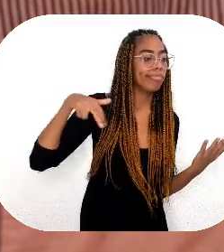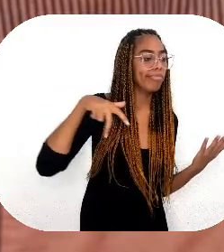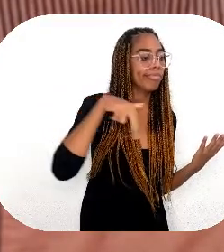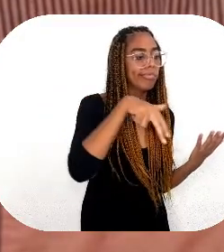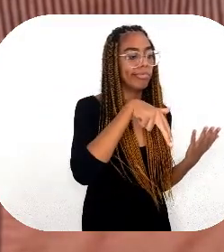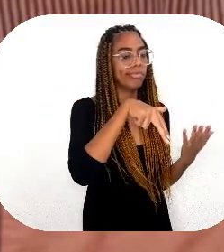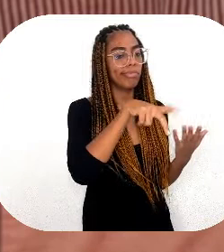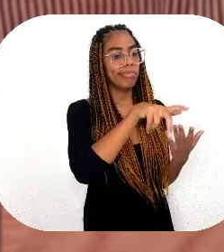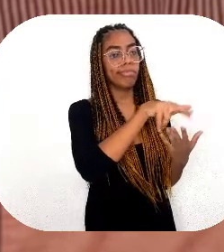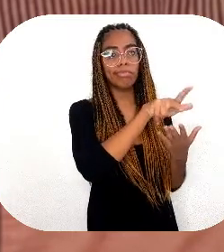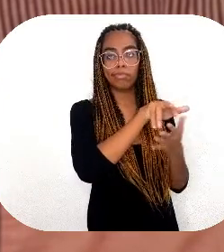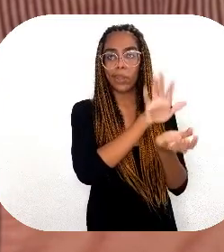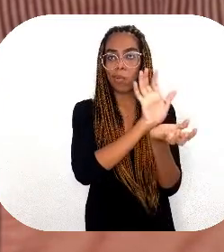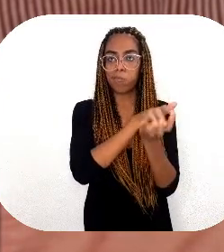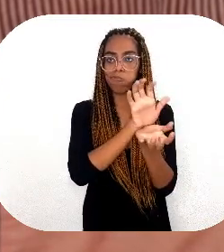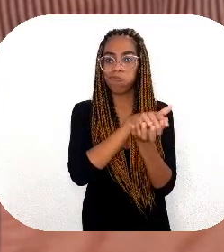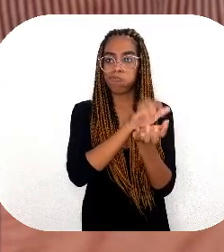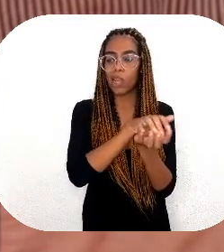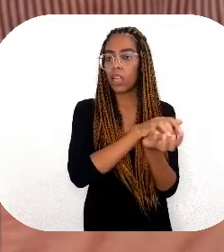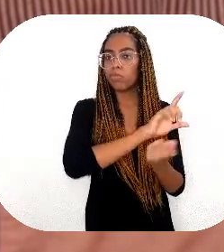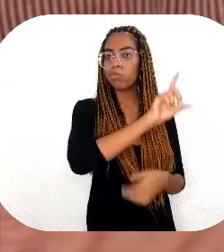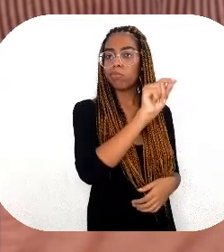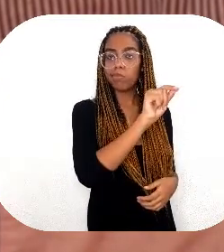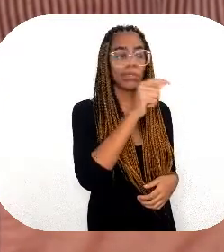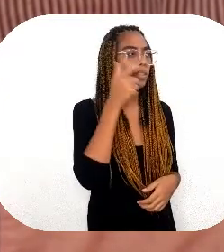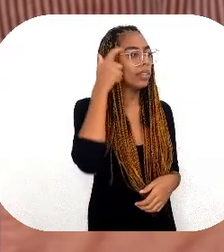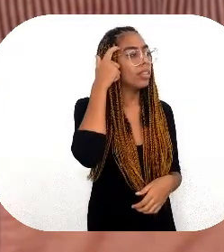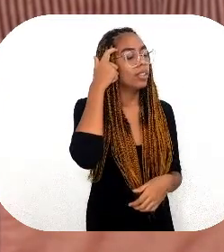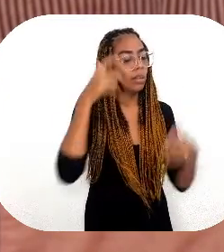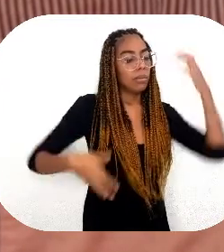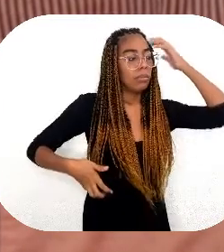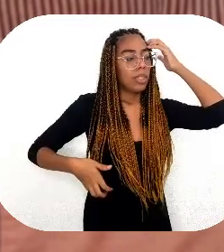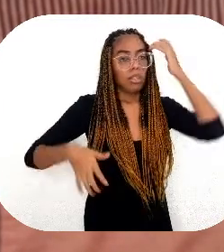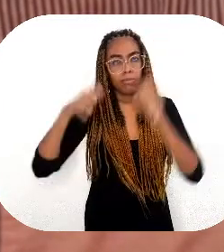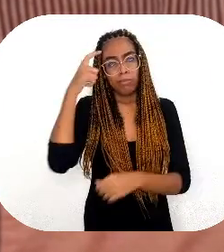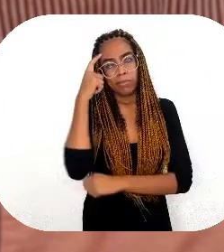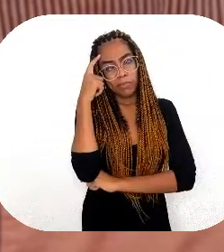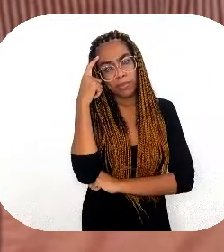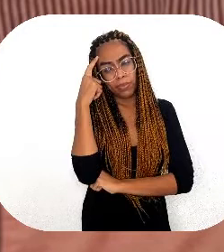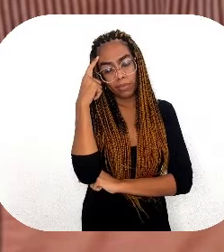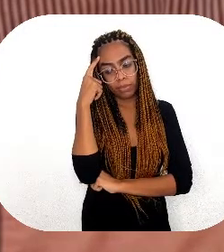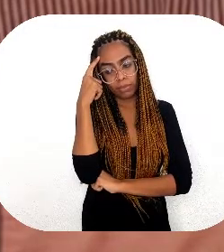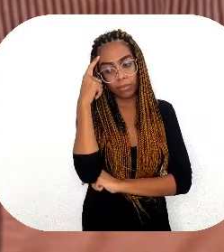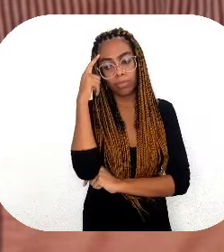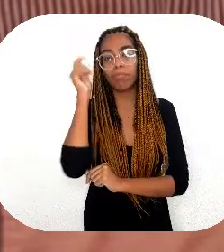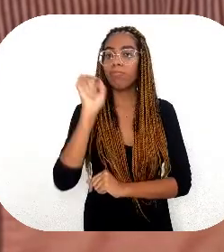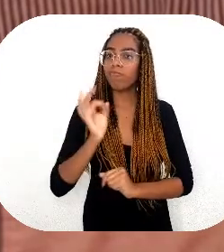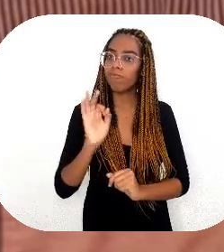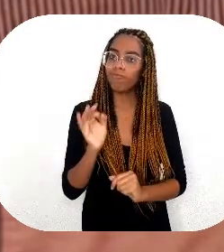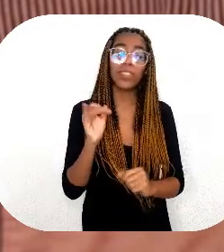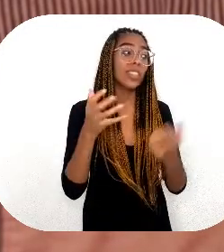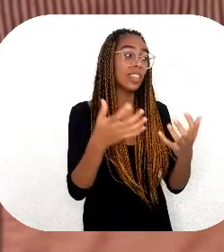Crocodilo saiu. E o macaquinho ficou pensando por que que aquele crocodilo estava tão interessado nele.